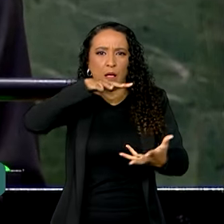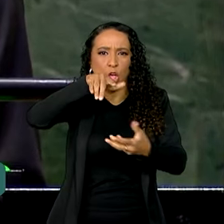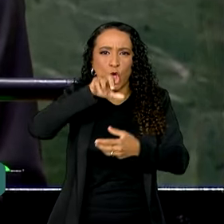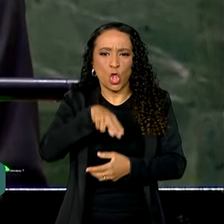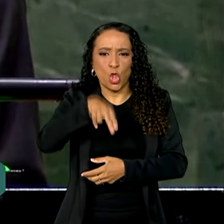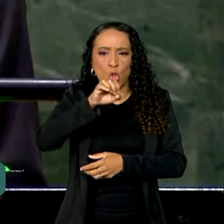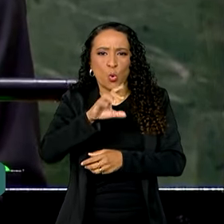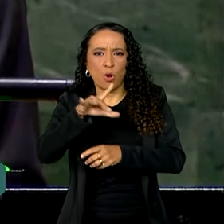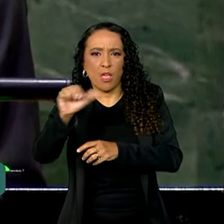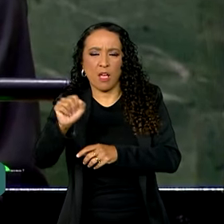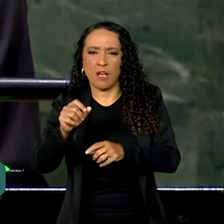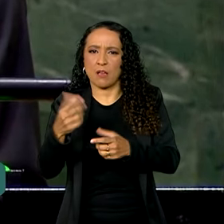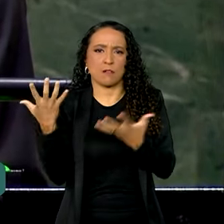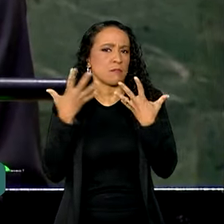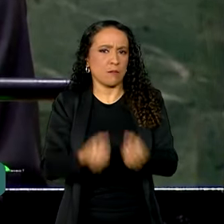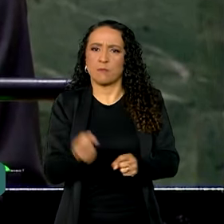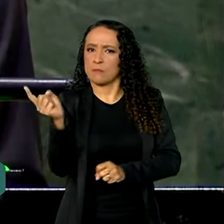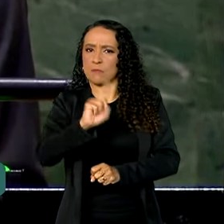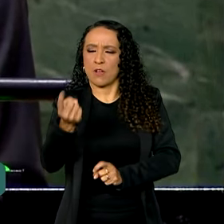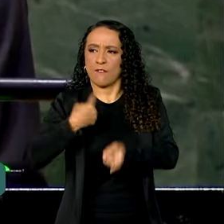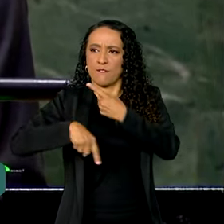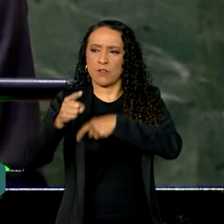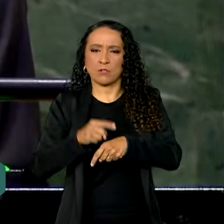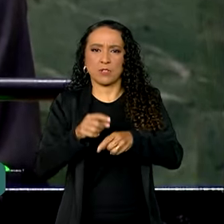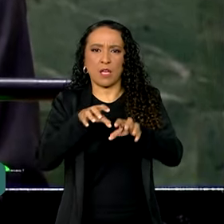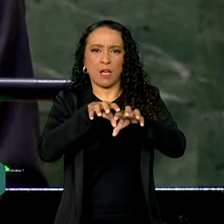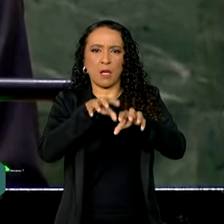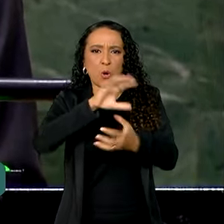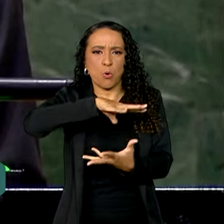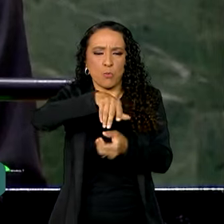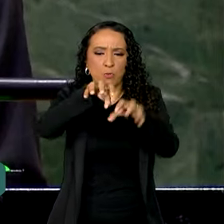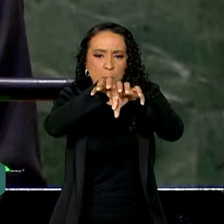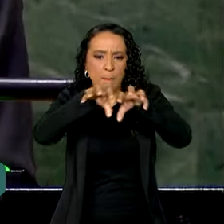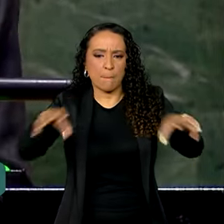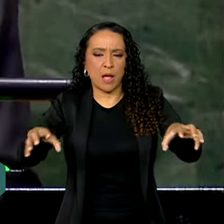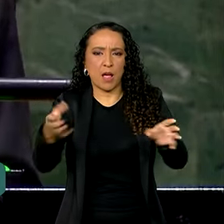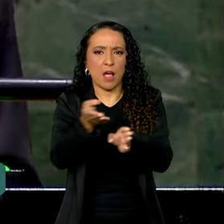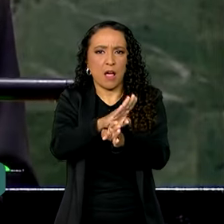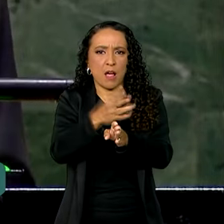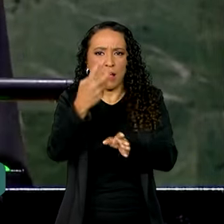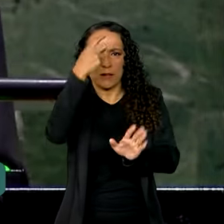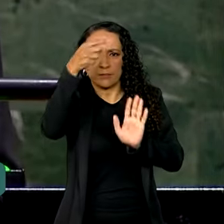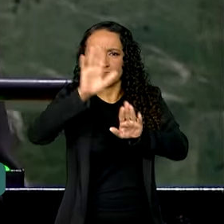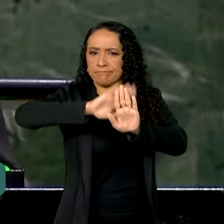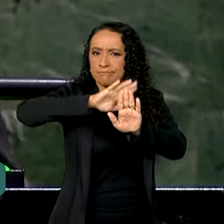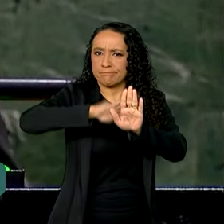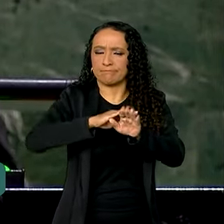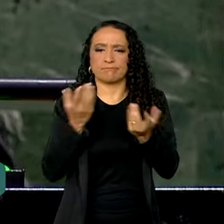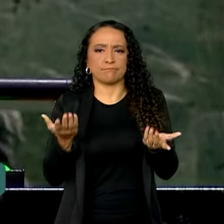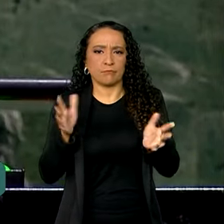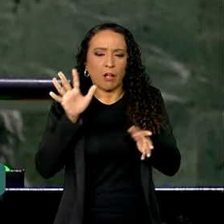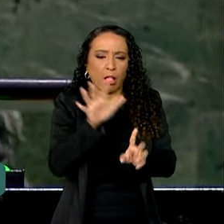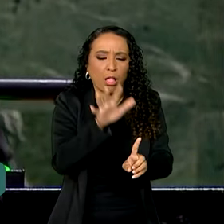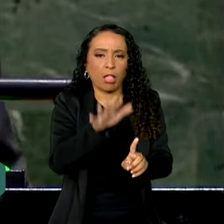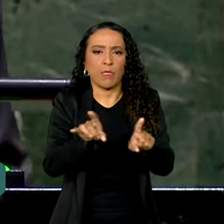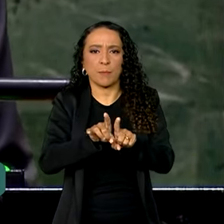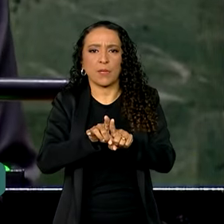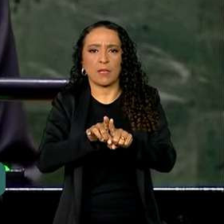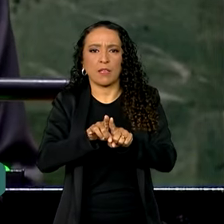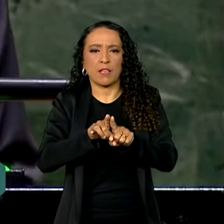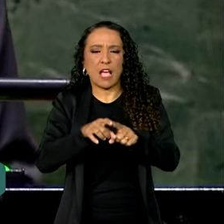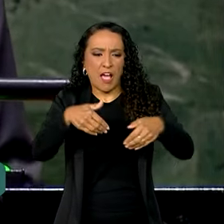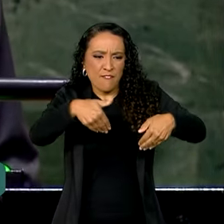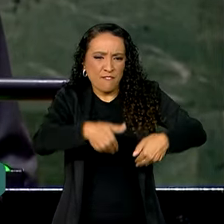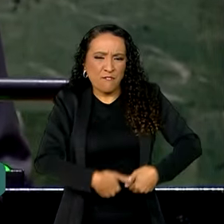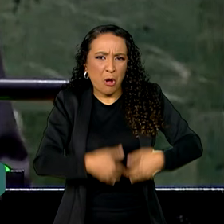inaceitável regredir a um mundo dividido em fronteiras ideológicas ou zonas de influência. Naturalizar a